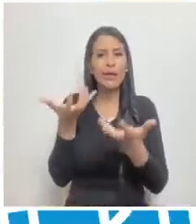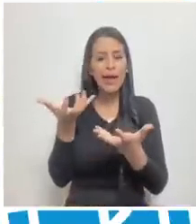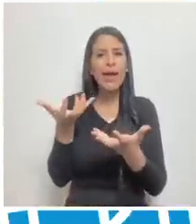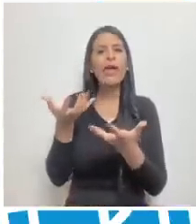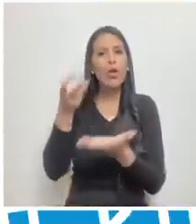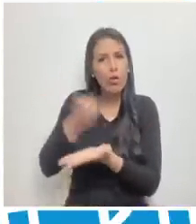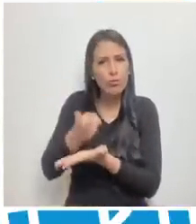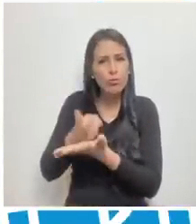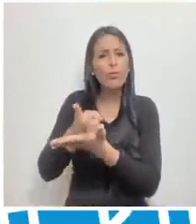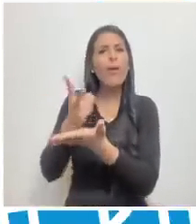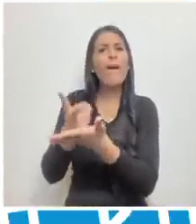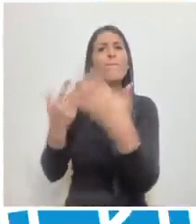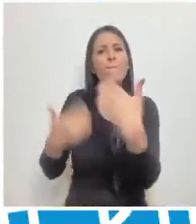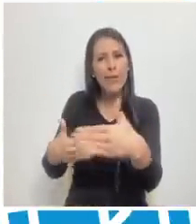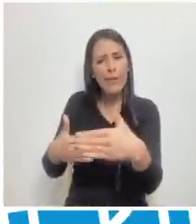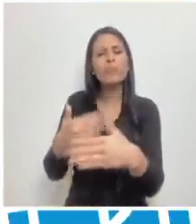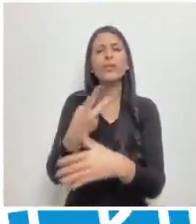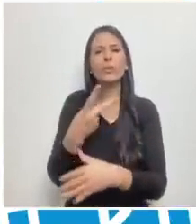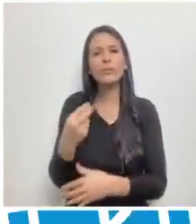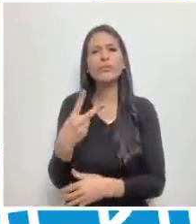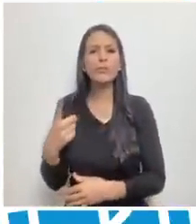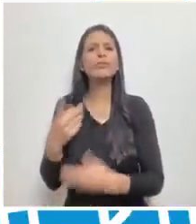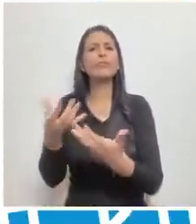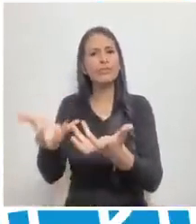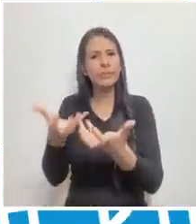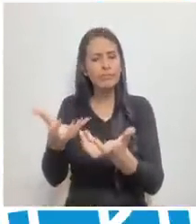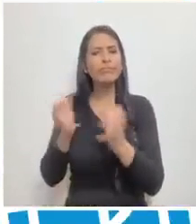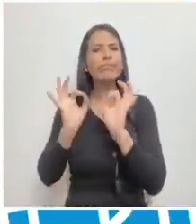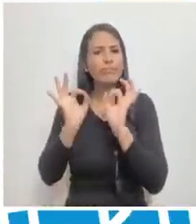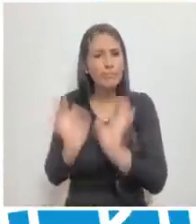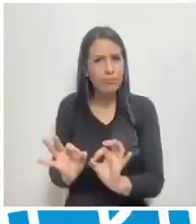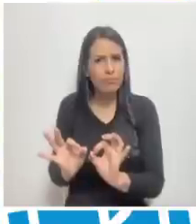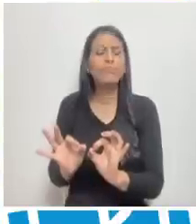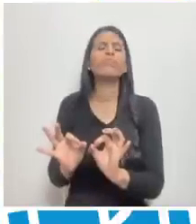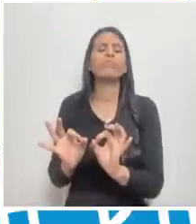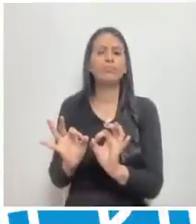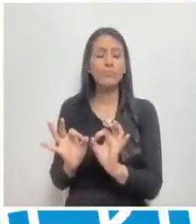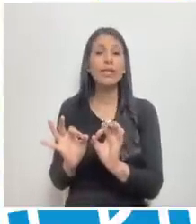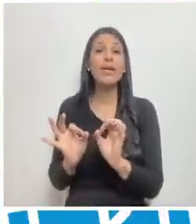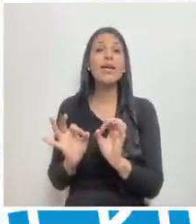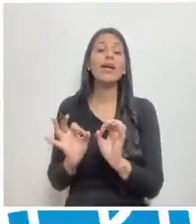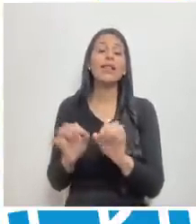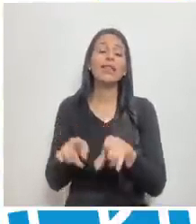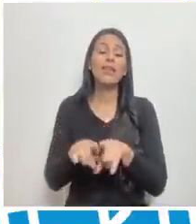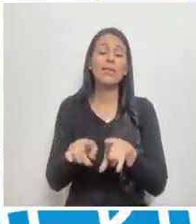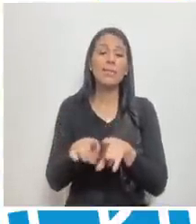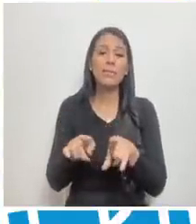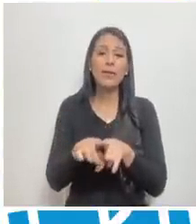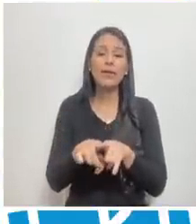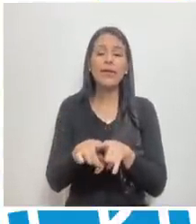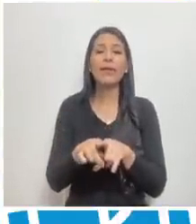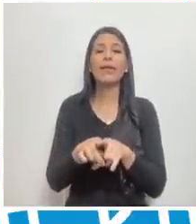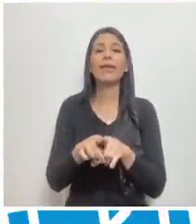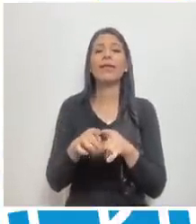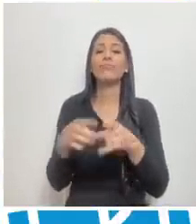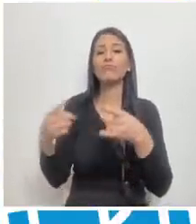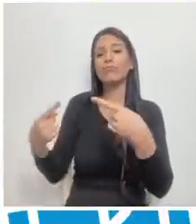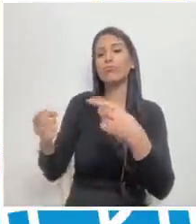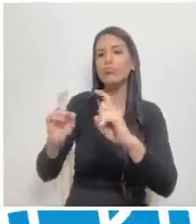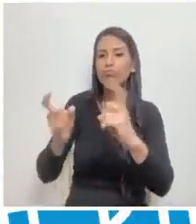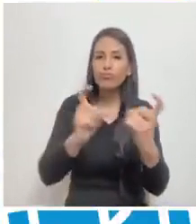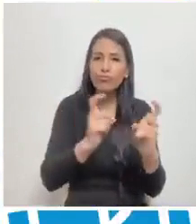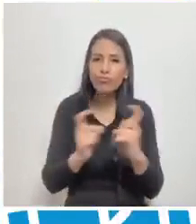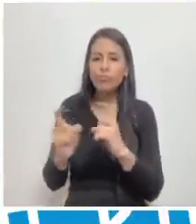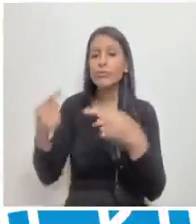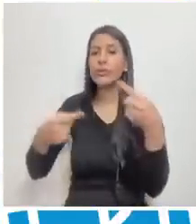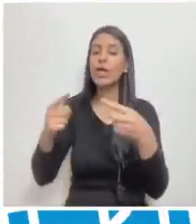SAEB este ano, né, de manter a série histórica, e sobre o que estava sendo posto, nós levantamos algumas